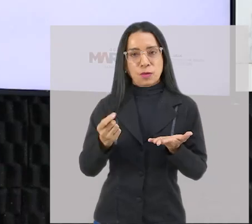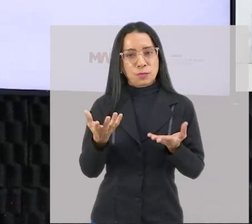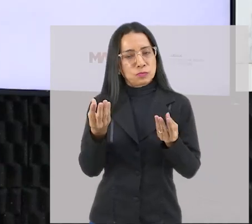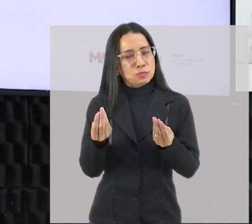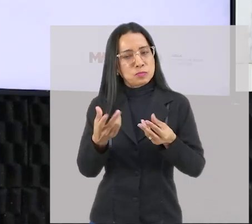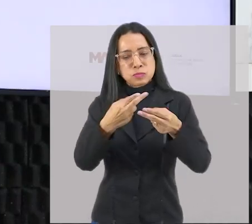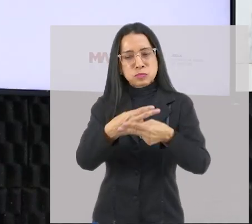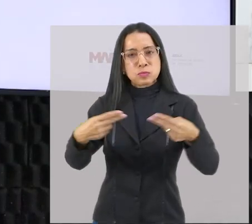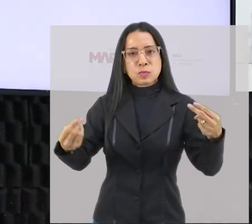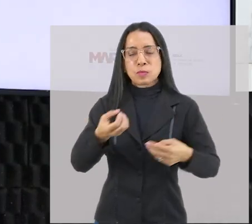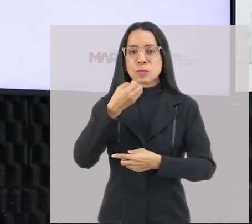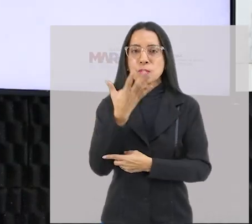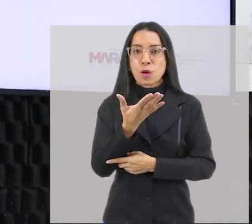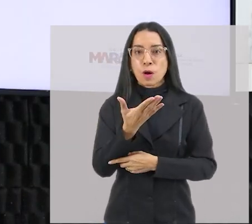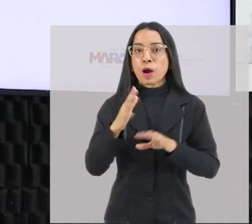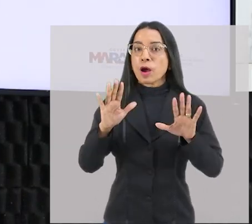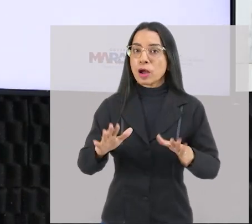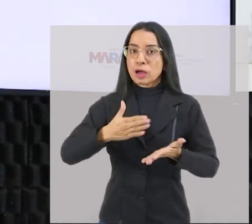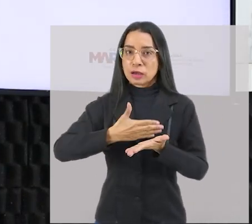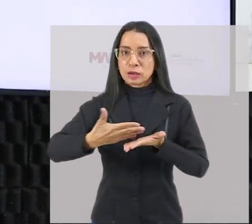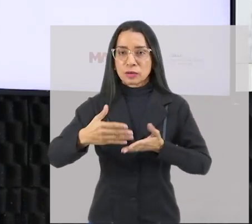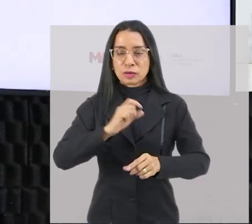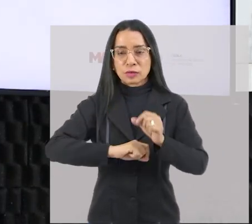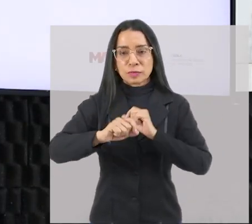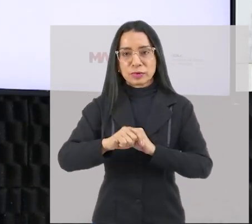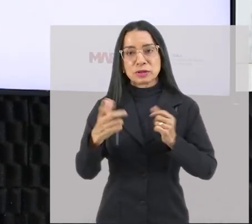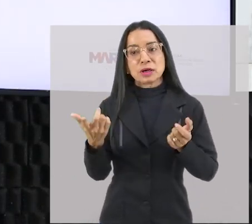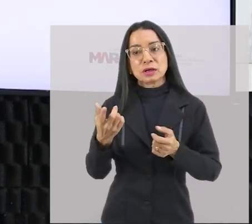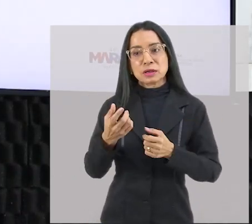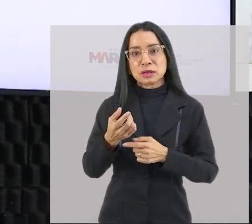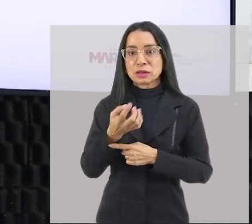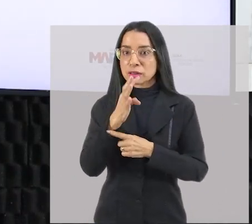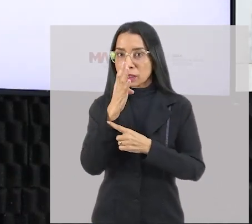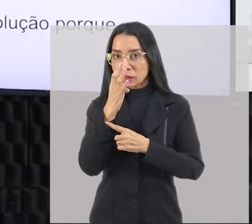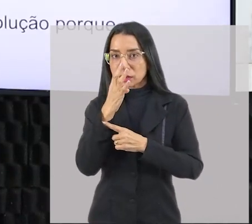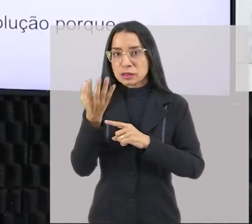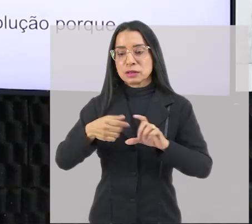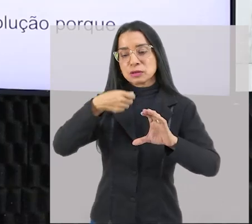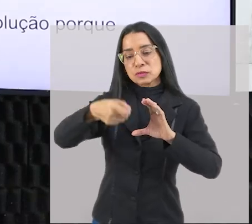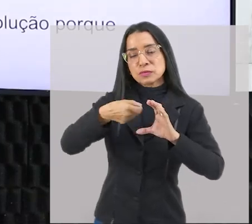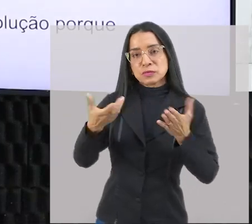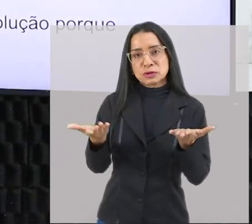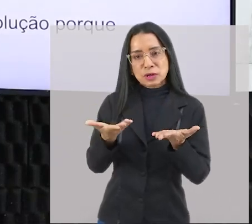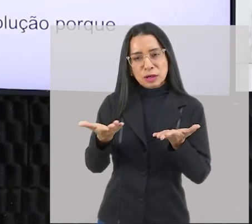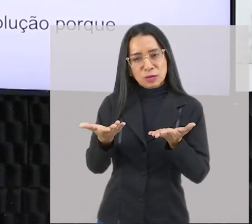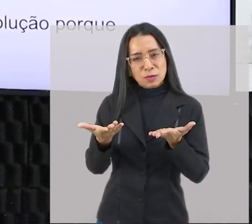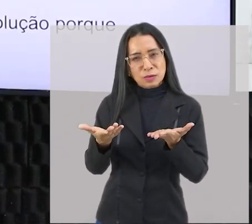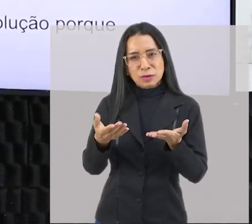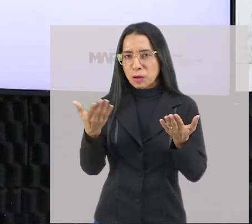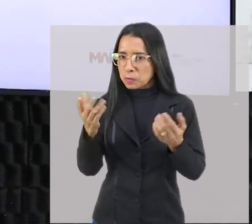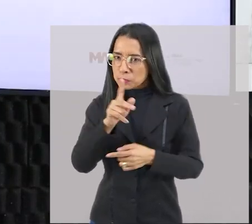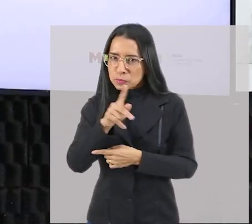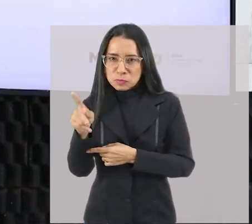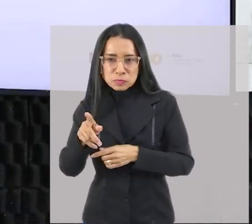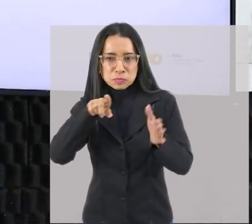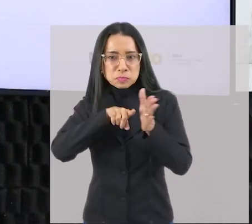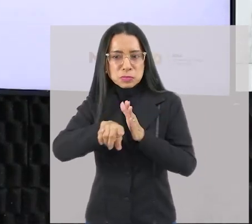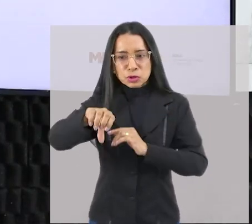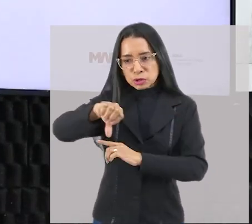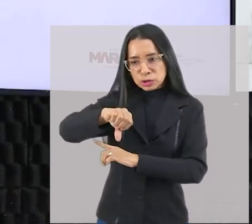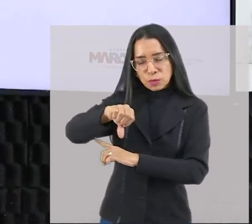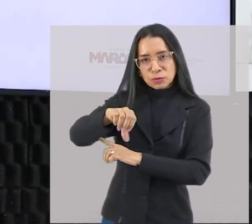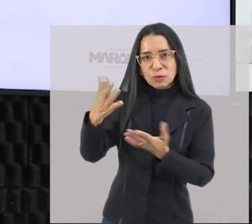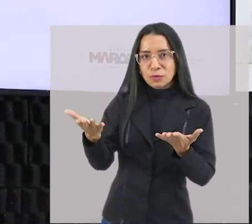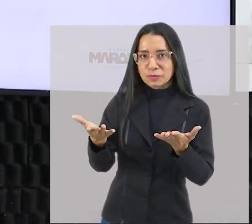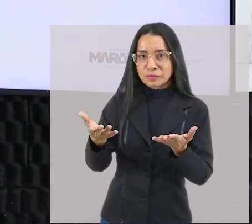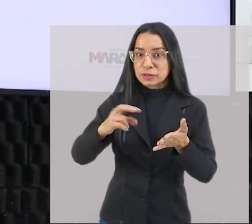muito material bom. Só que eu vou começar, quem está pegando esse vídeo agora vai dizer assim, professor, questão 9, pois é, questão 9 significa dizer